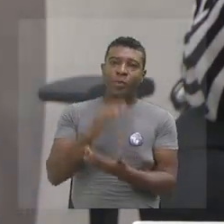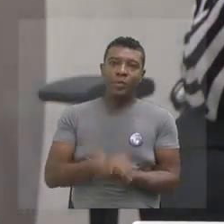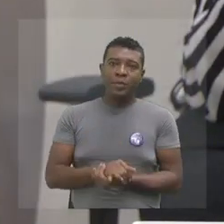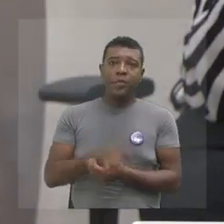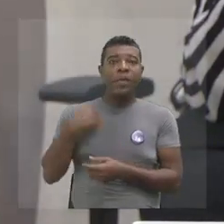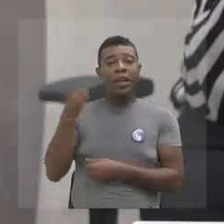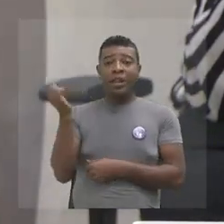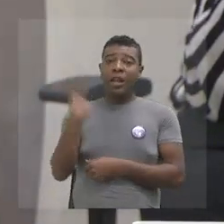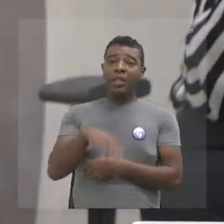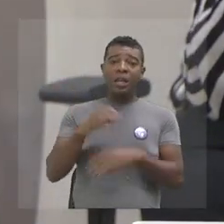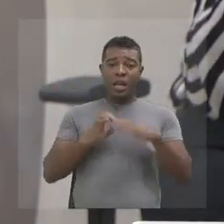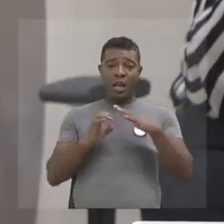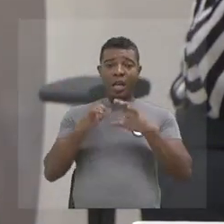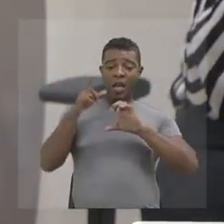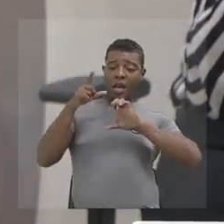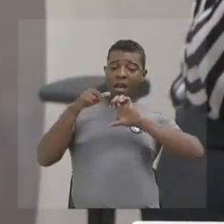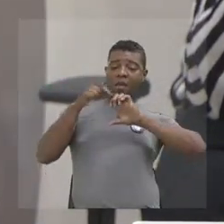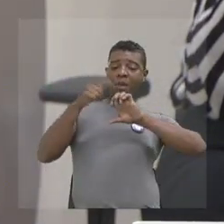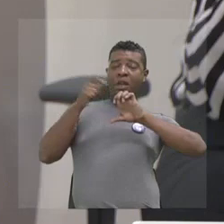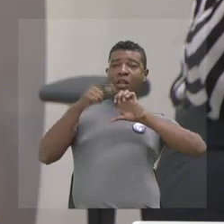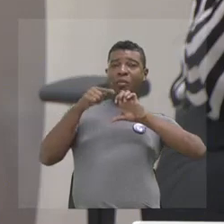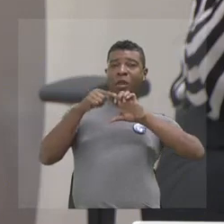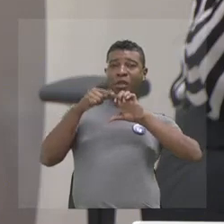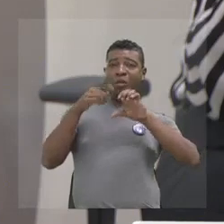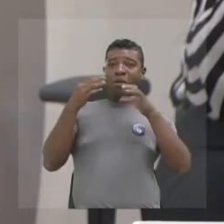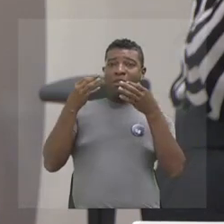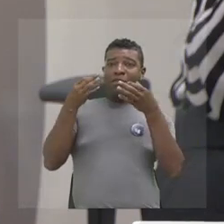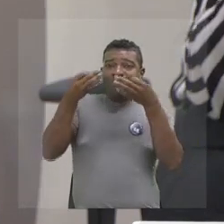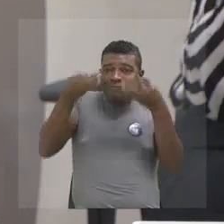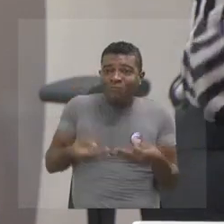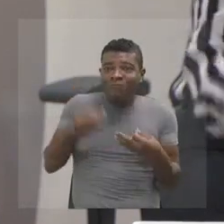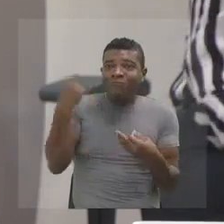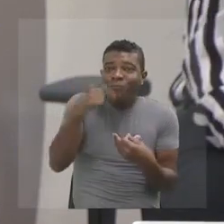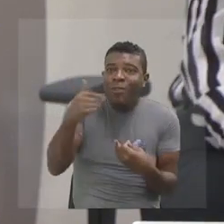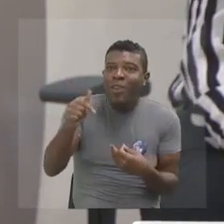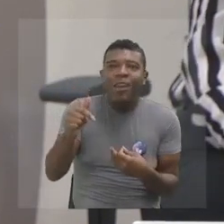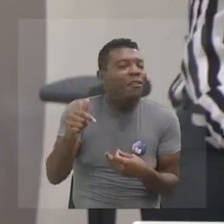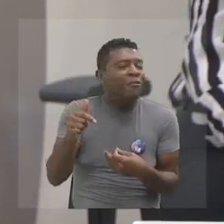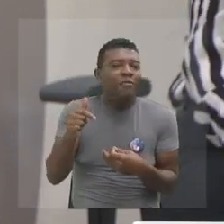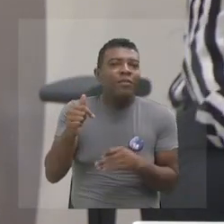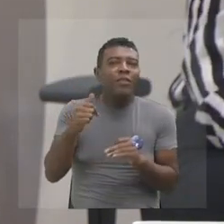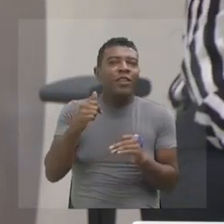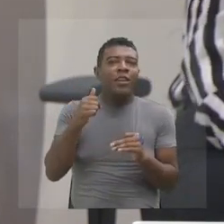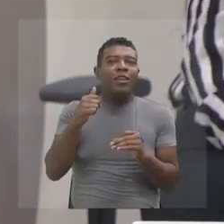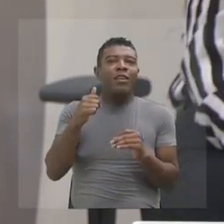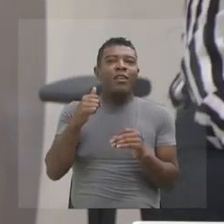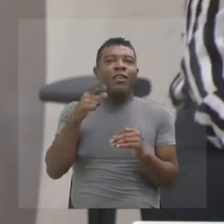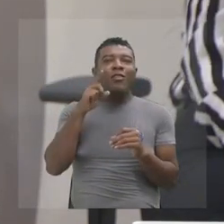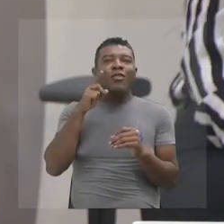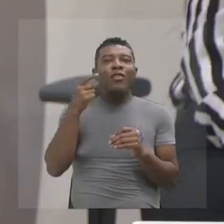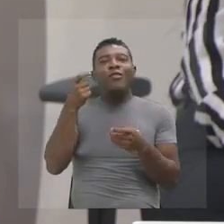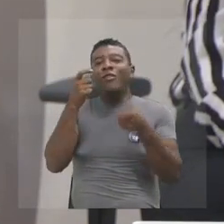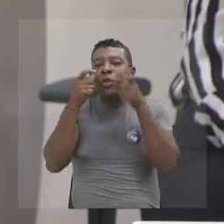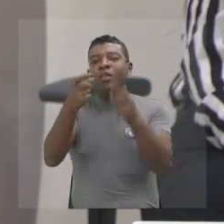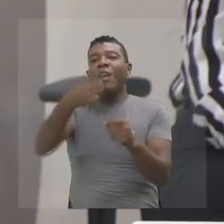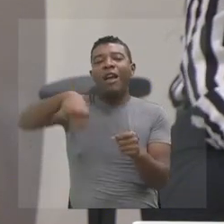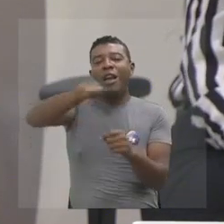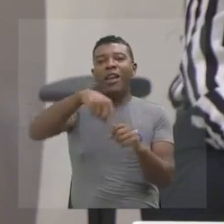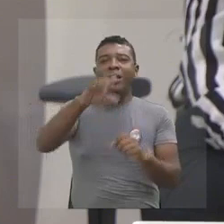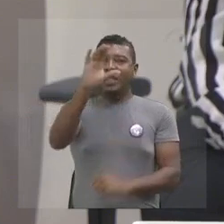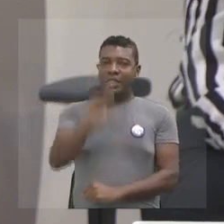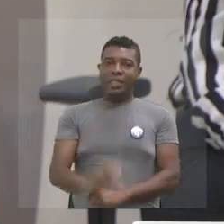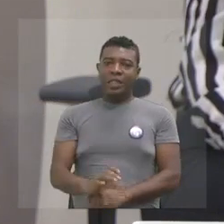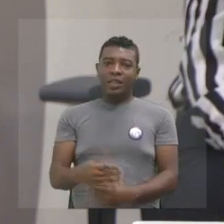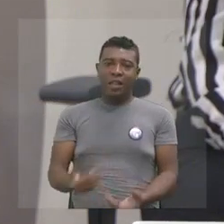Empreendimentos irregulares a um processo de regularidade porque não interessa né a nenhum cidadão a partir da detecção de um empreendimento